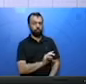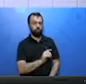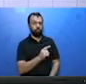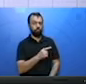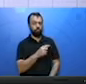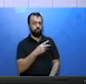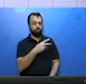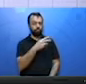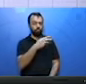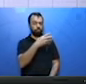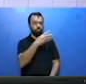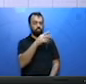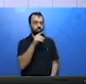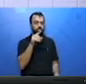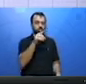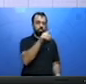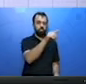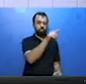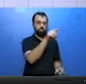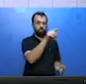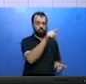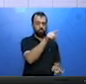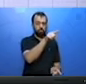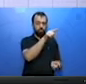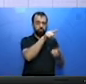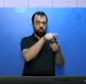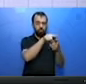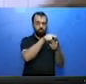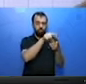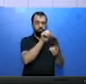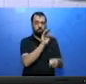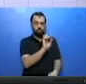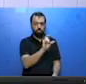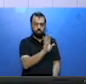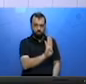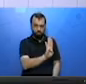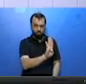4 no Y. Ligo os dois, ponto B.